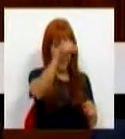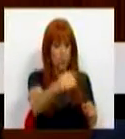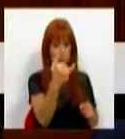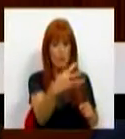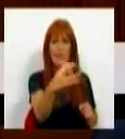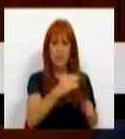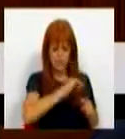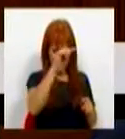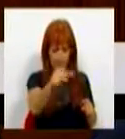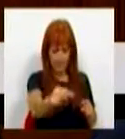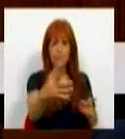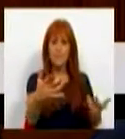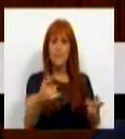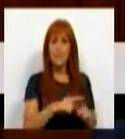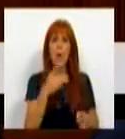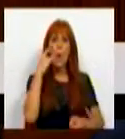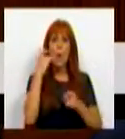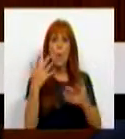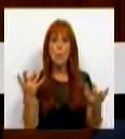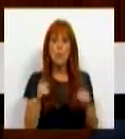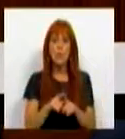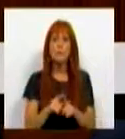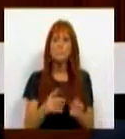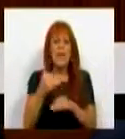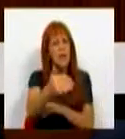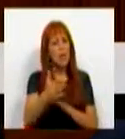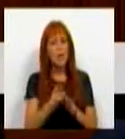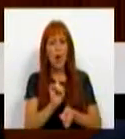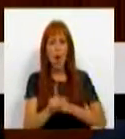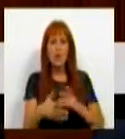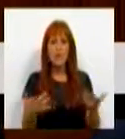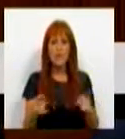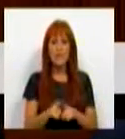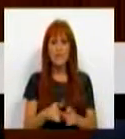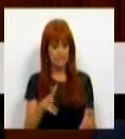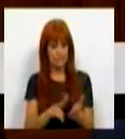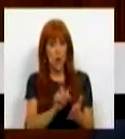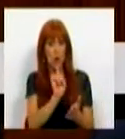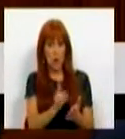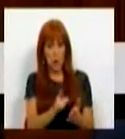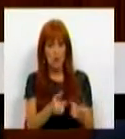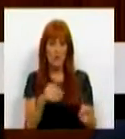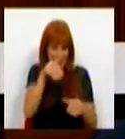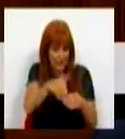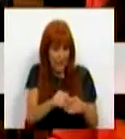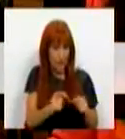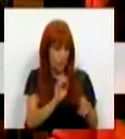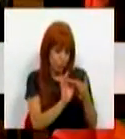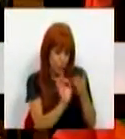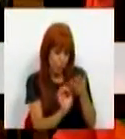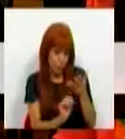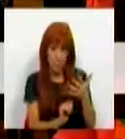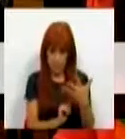a 2013, procurando, no fundo, enquadrar aquilo que era a realidade dentro destas